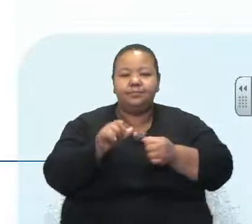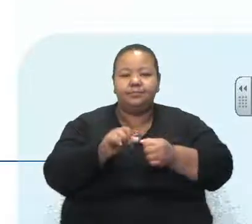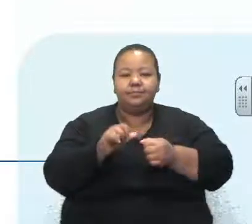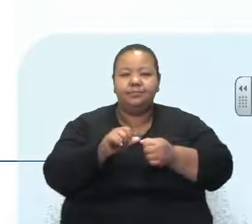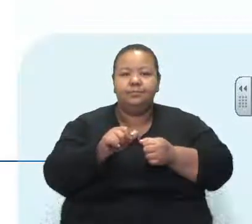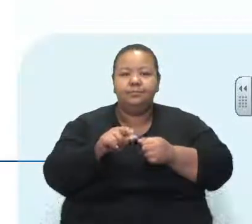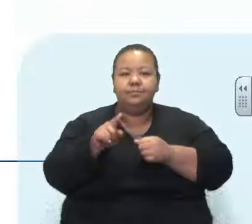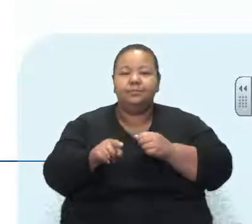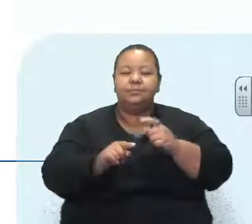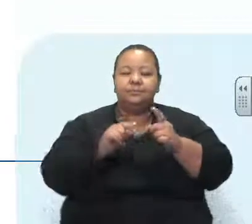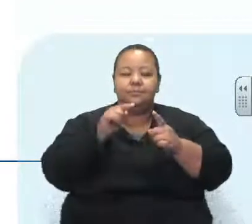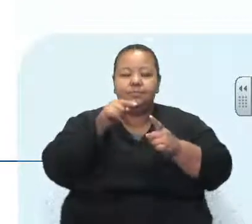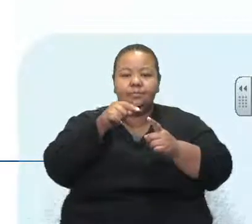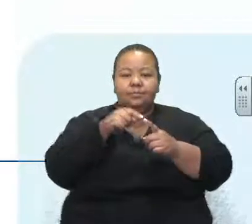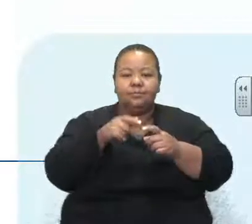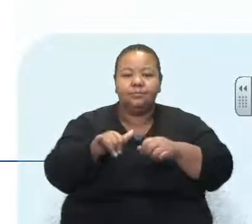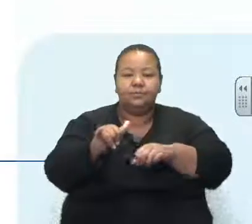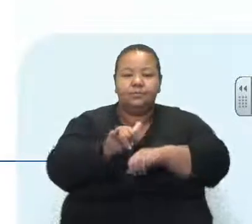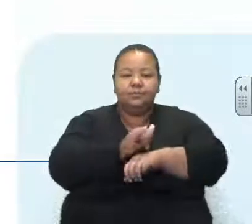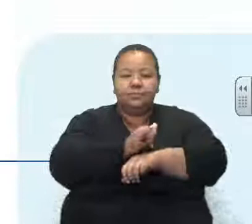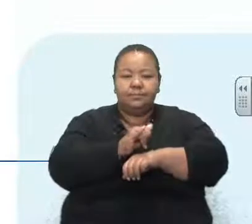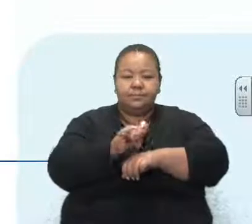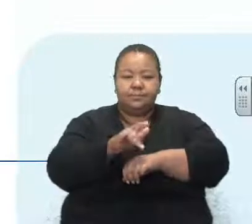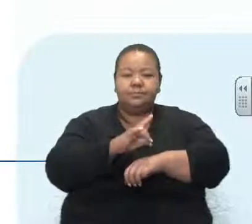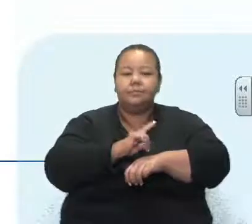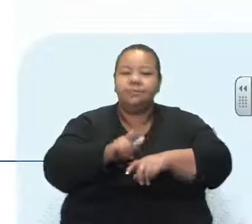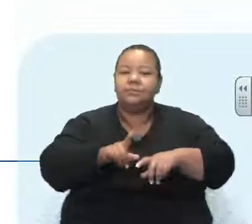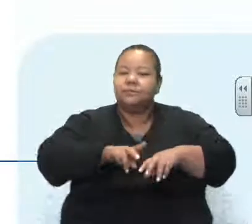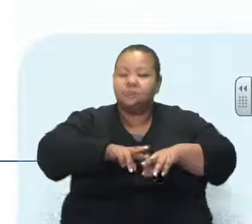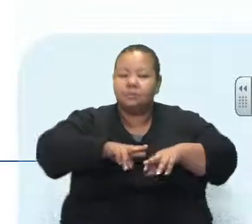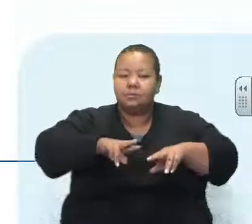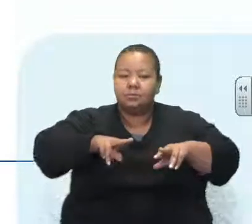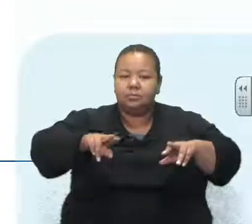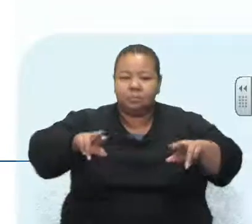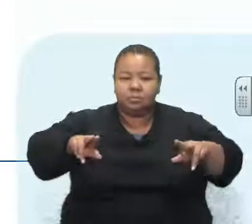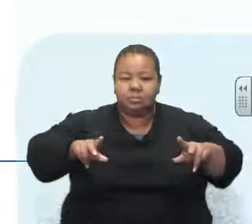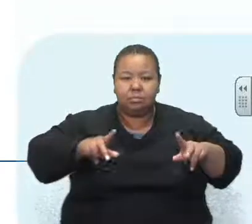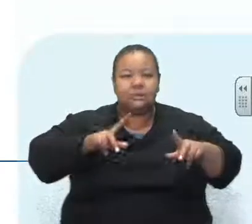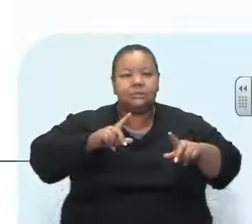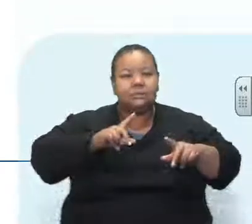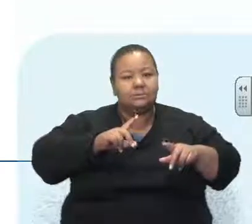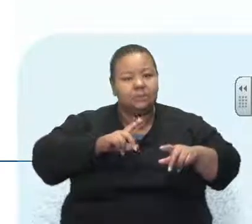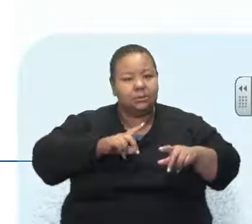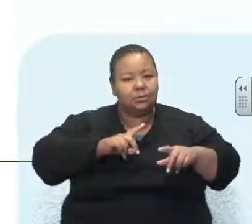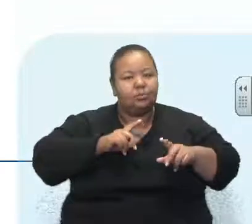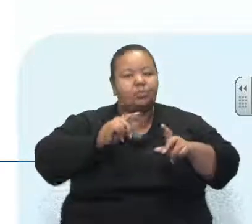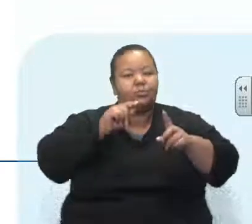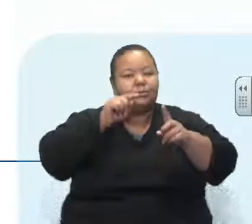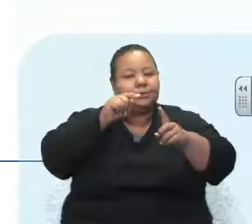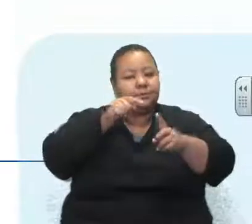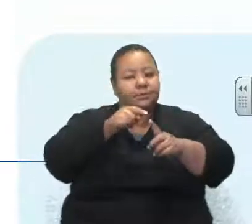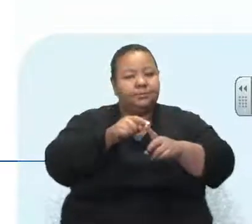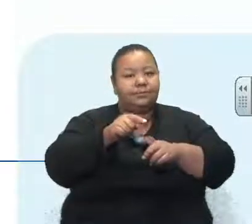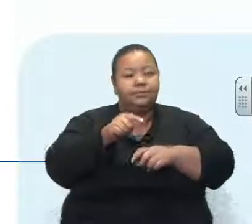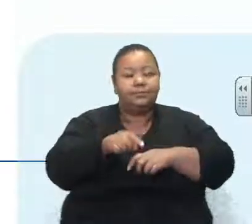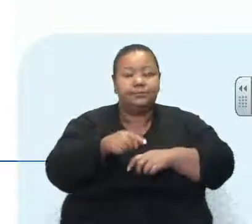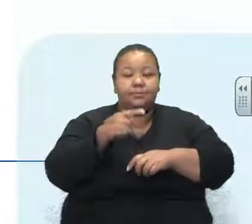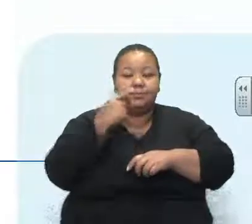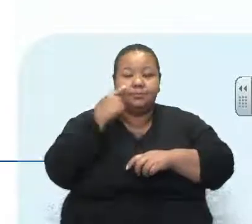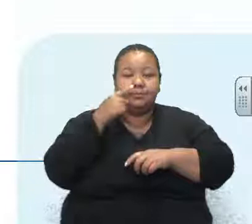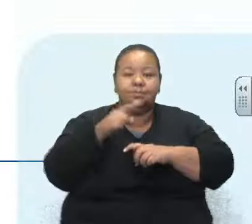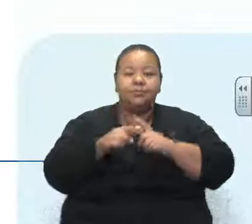partir do objetivo estratégico. Eu tenho diversos tipos de indicadores e de objetivos, mas dentro